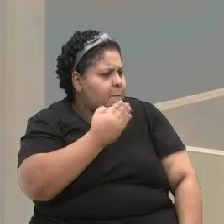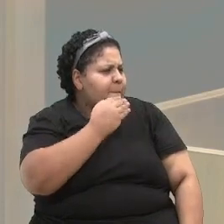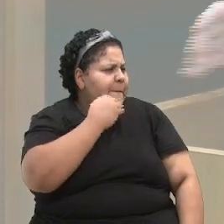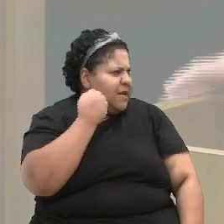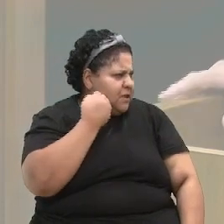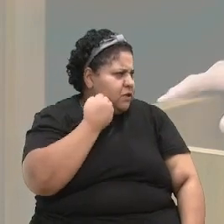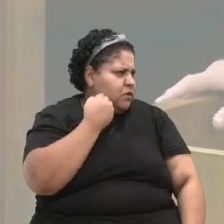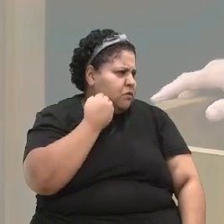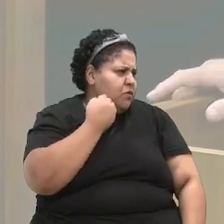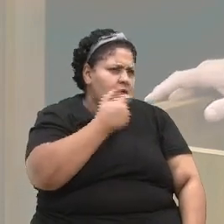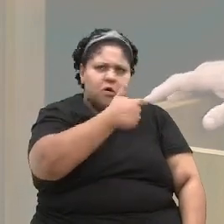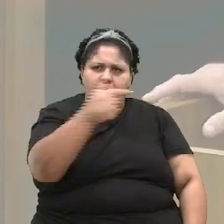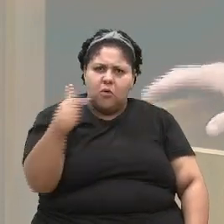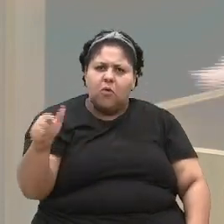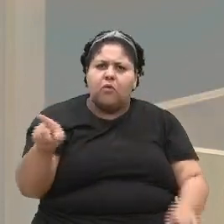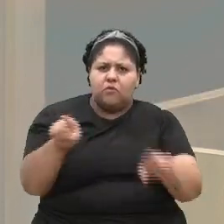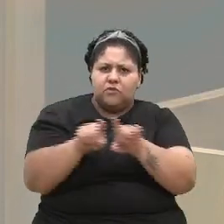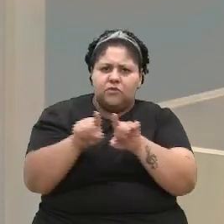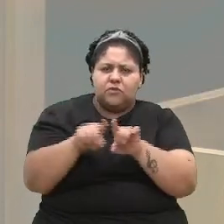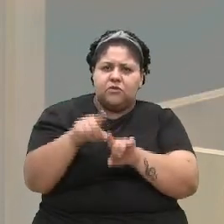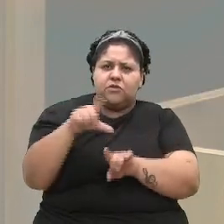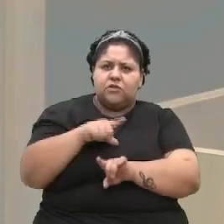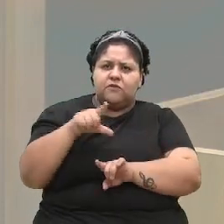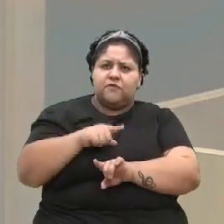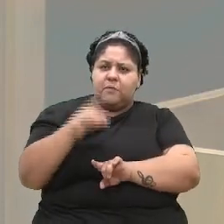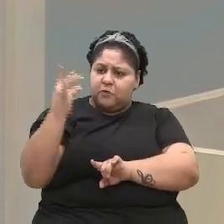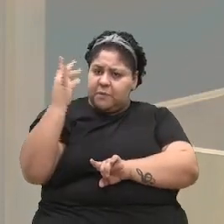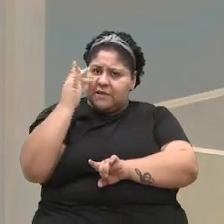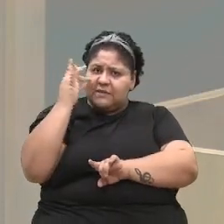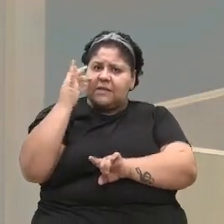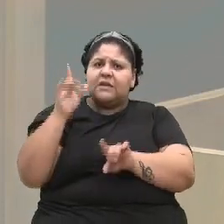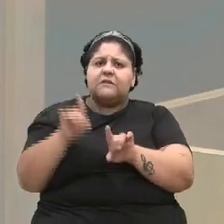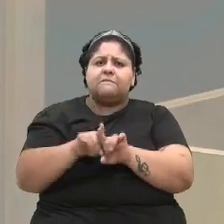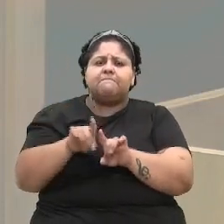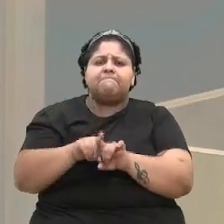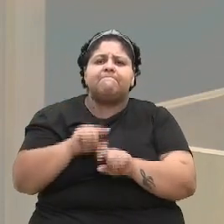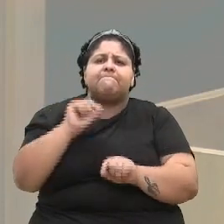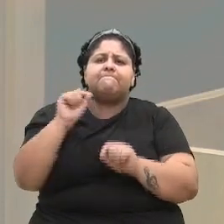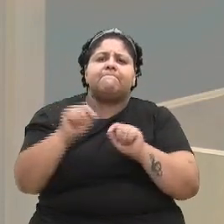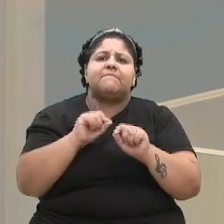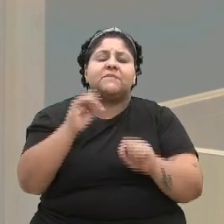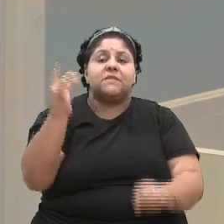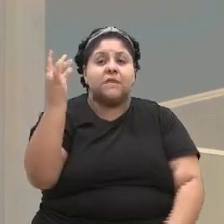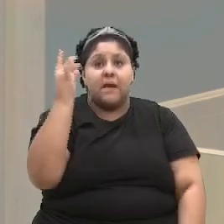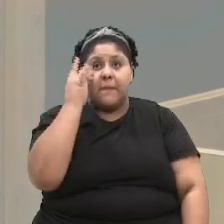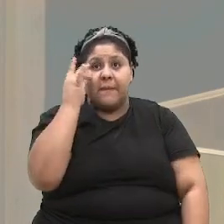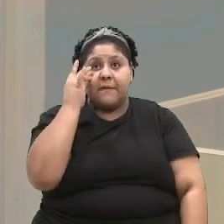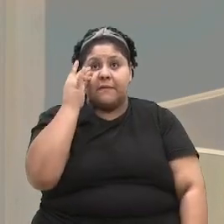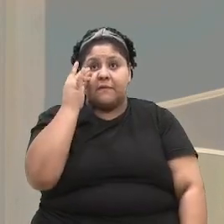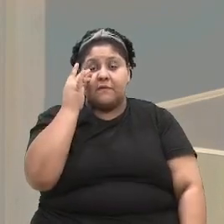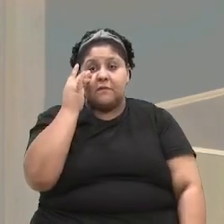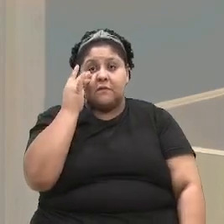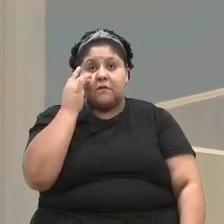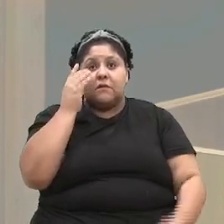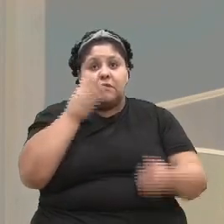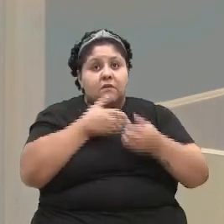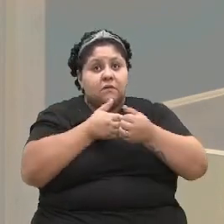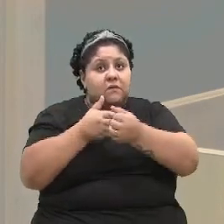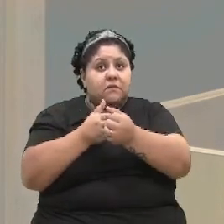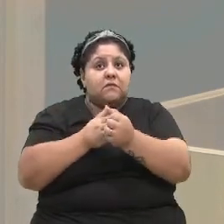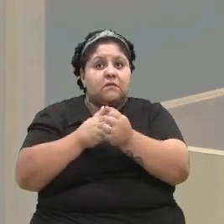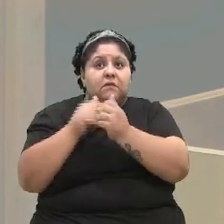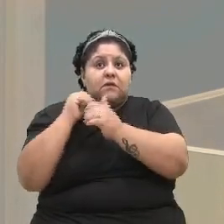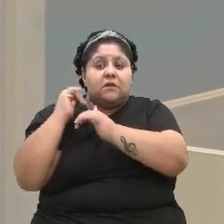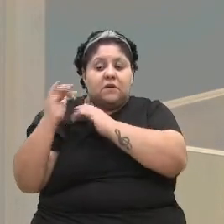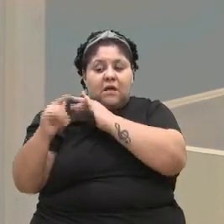e tantos outros vereadores, nós tivemos muito presente na festa da uva. E quem esteve presente e acompanhou os